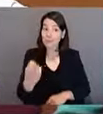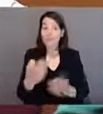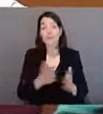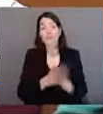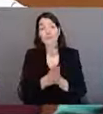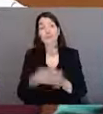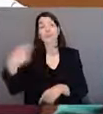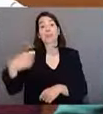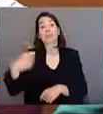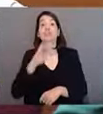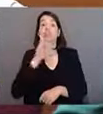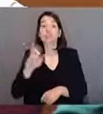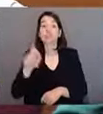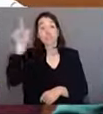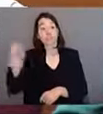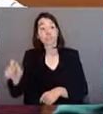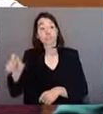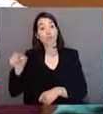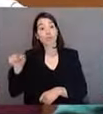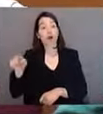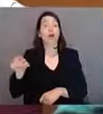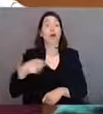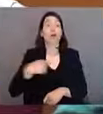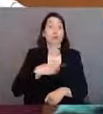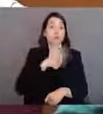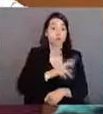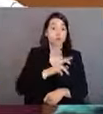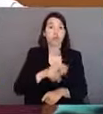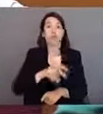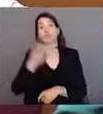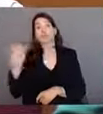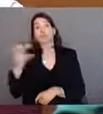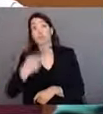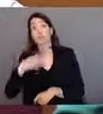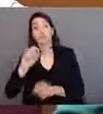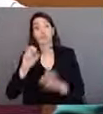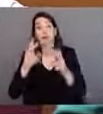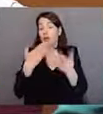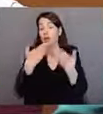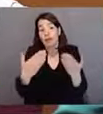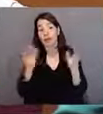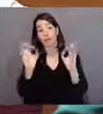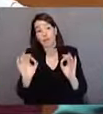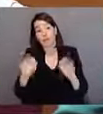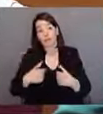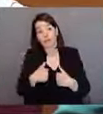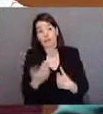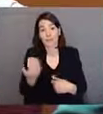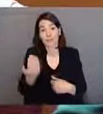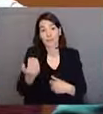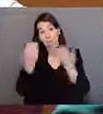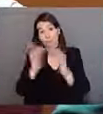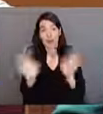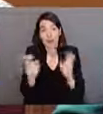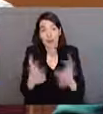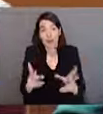ao município e depois ia-me ouvir e responder também, pronto, tudo bem. Obrigada, então é imaturidade. Obrigada. Pronto. Não é a